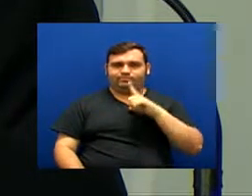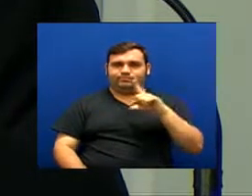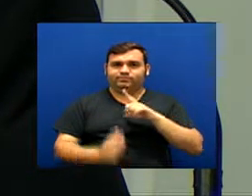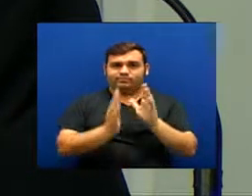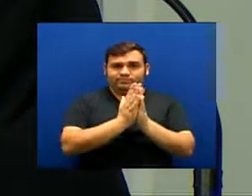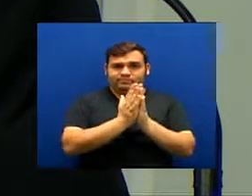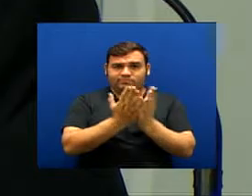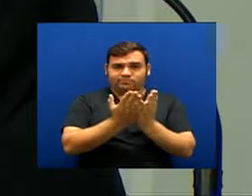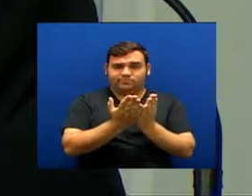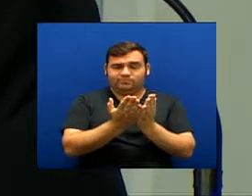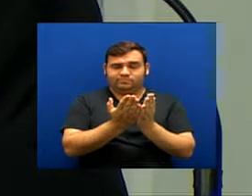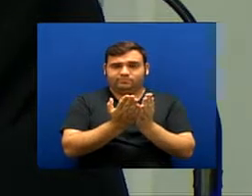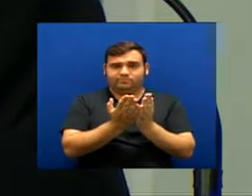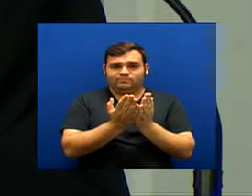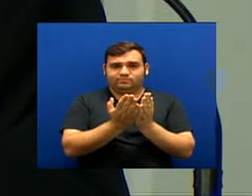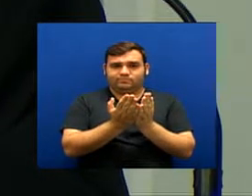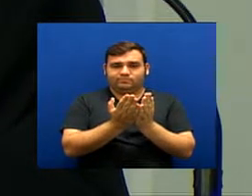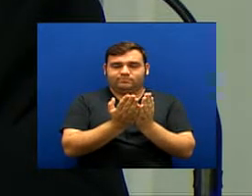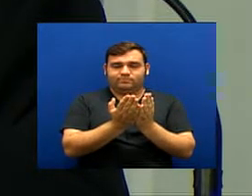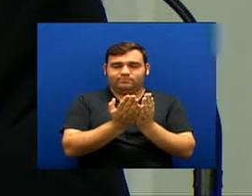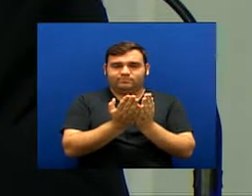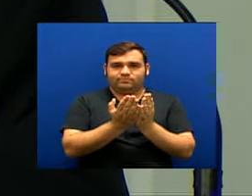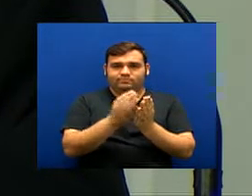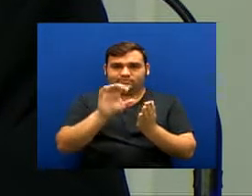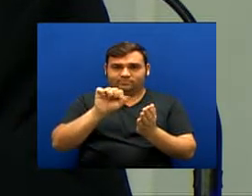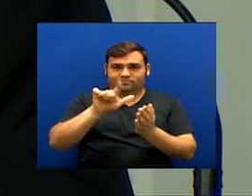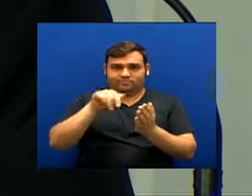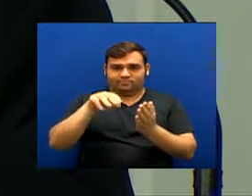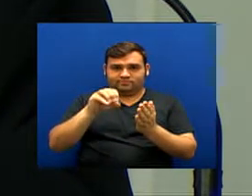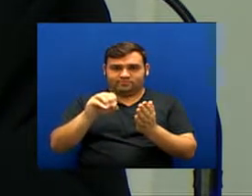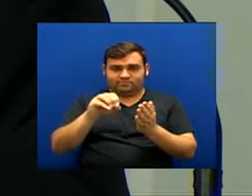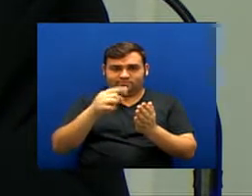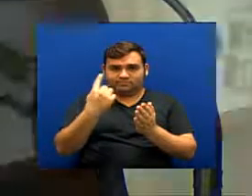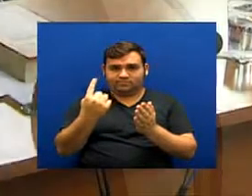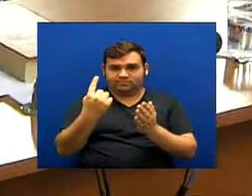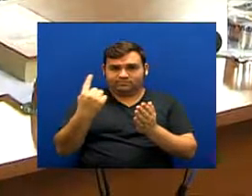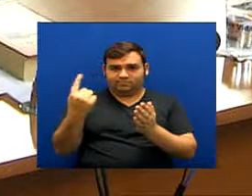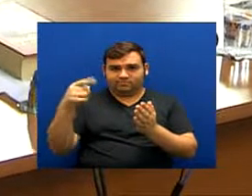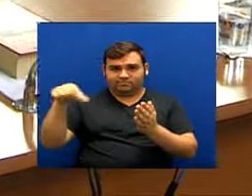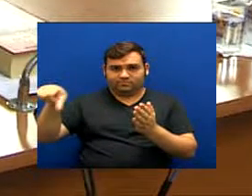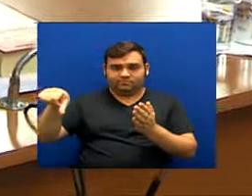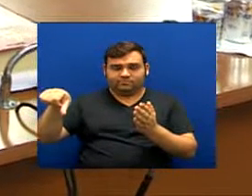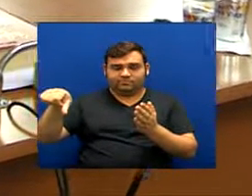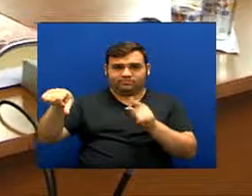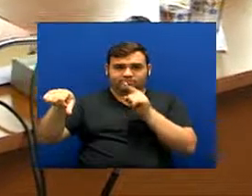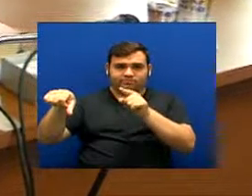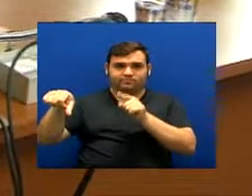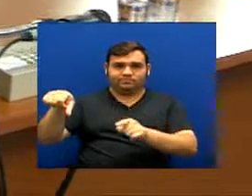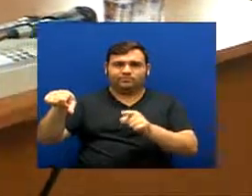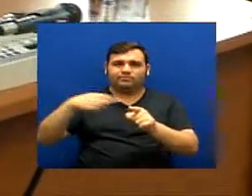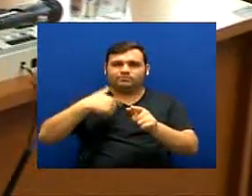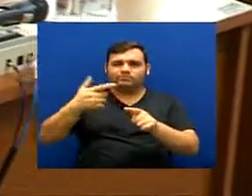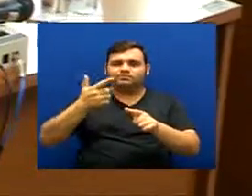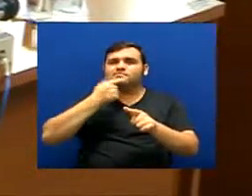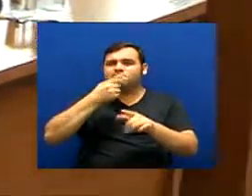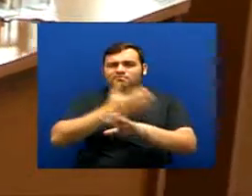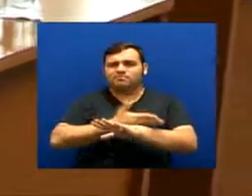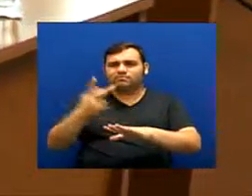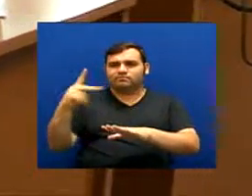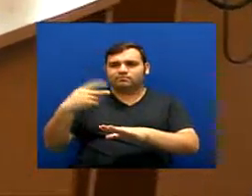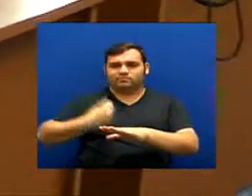de fibra, de fortaleza mesmo, tem na palavra de Deus o seu sustento. Por isso, ele